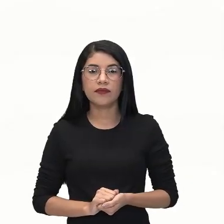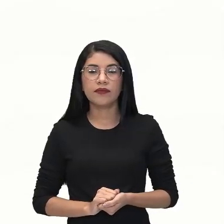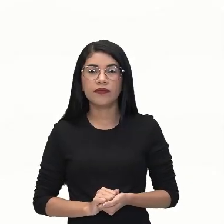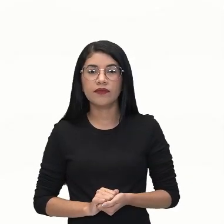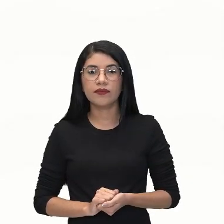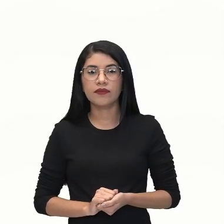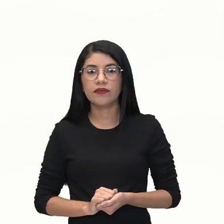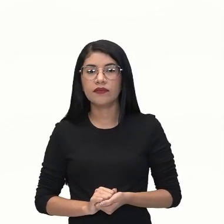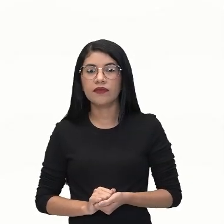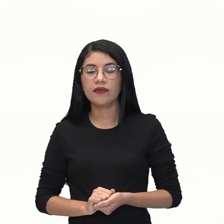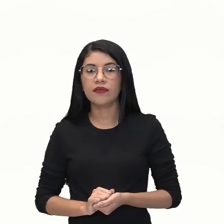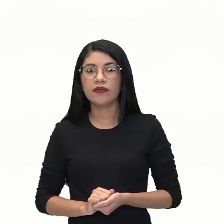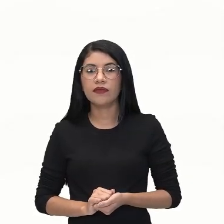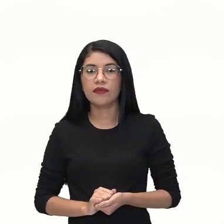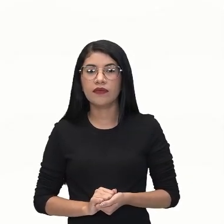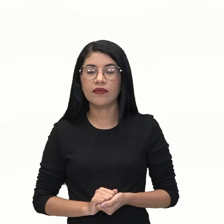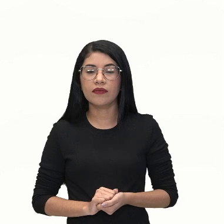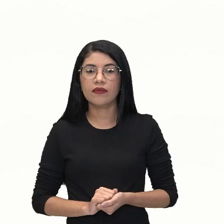Ok.